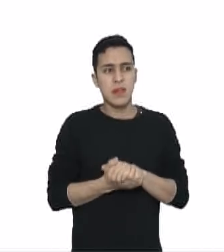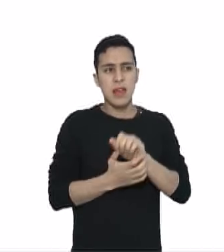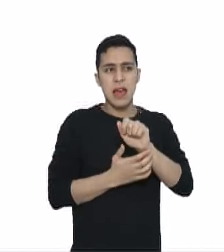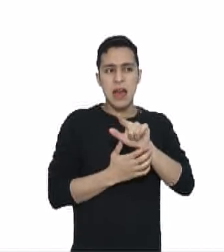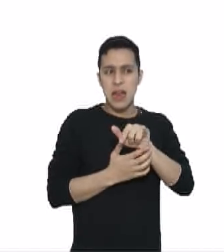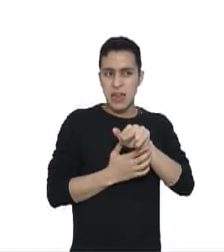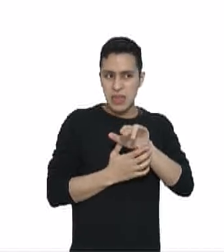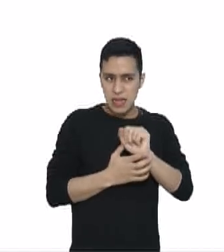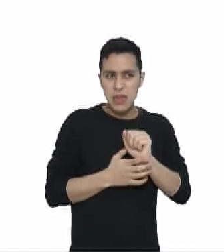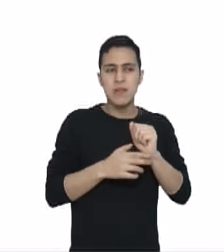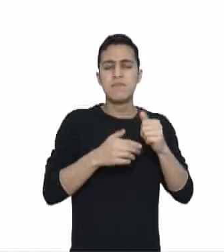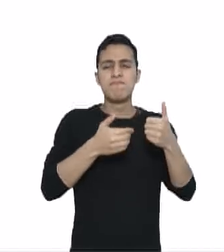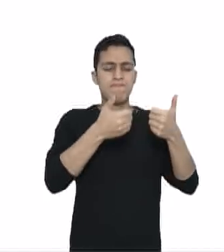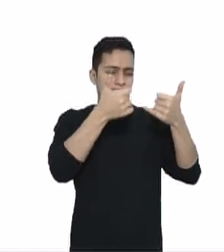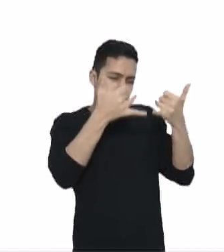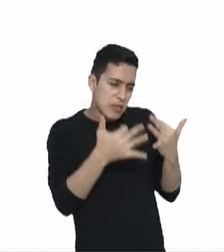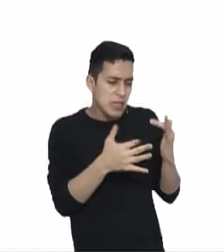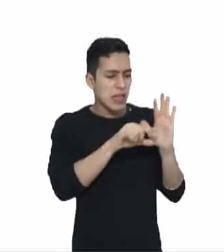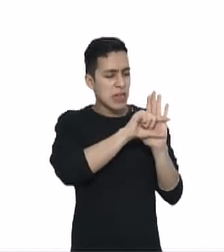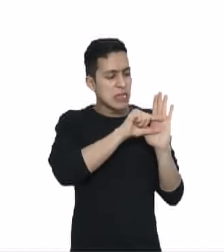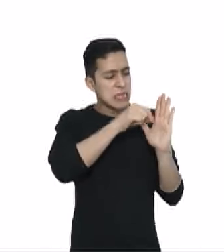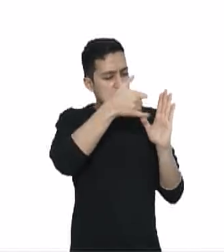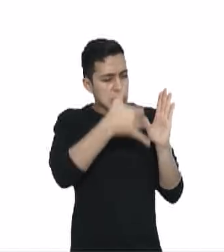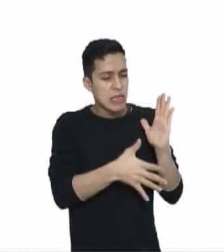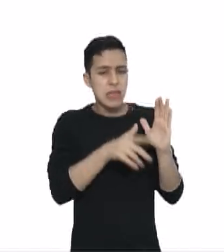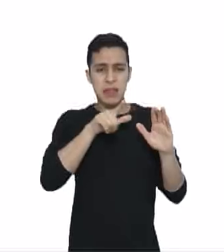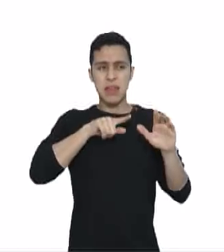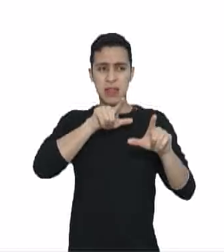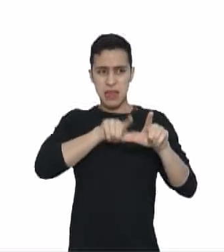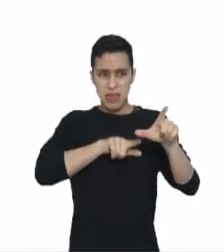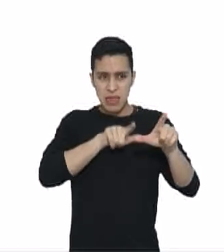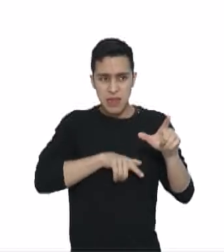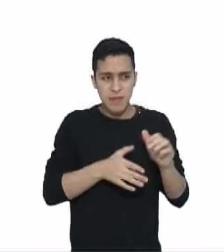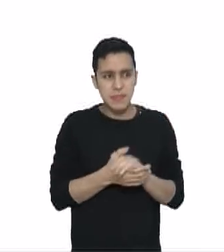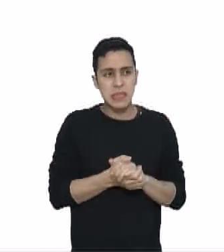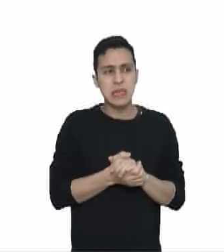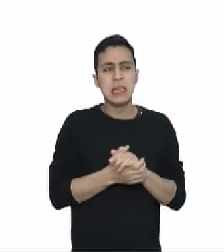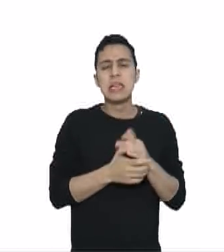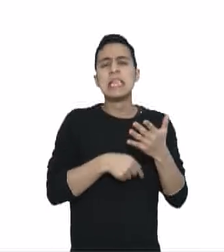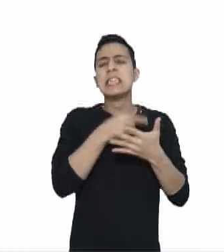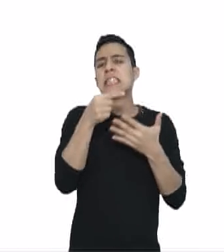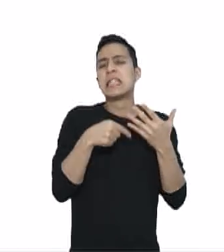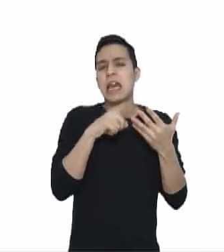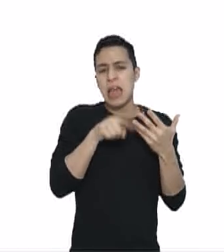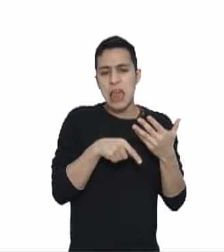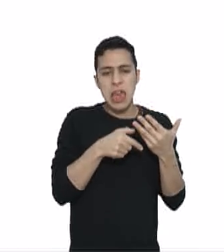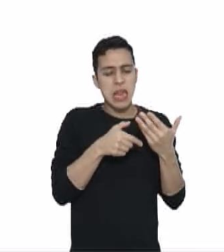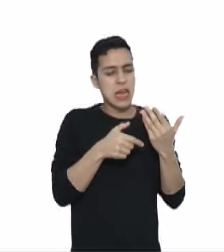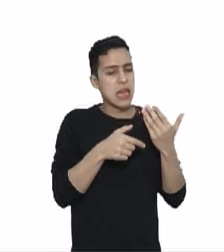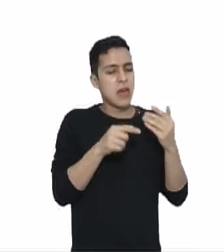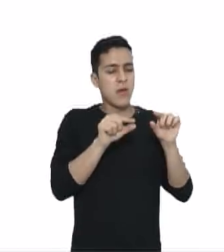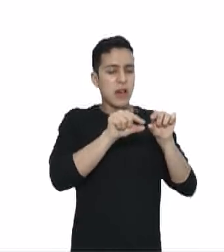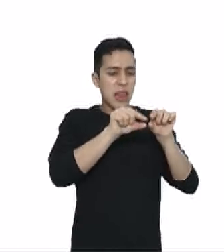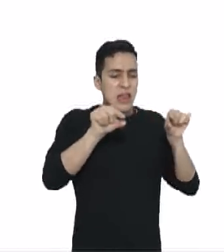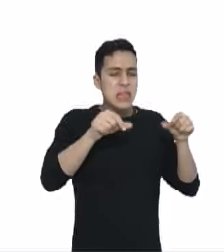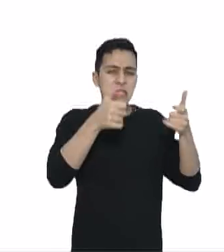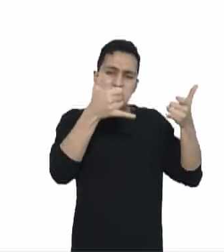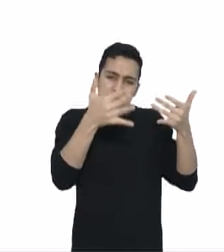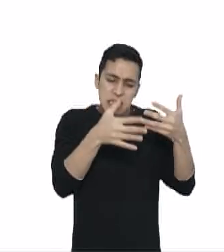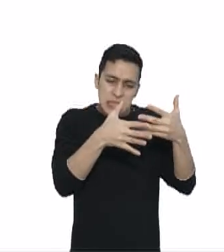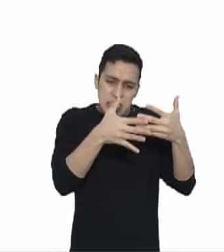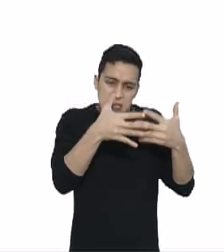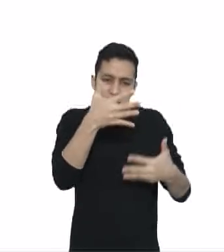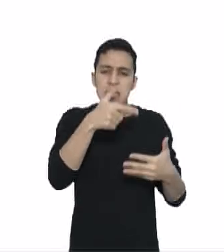artigo, inciso ou parágrafo, indicado por letra. E o item é o desdobramento da linha, indicado